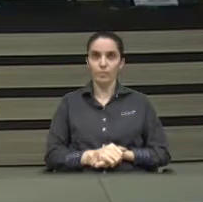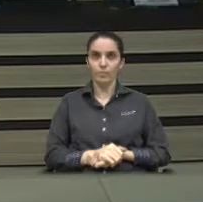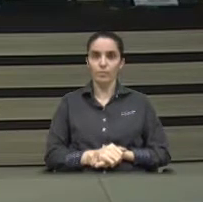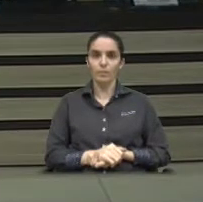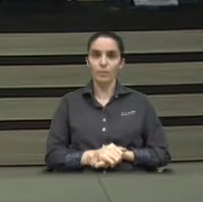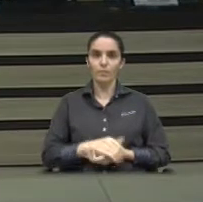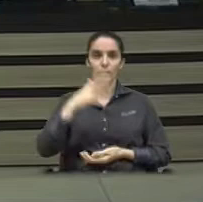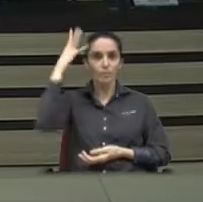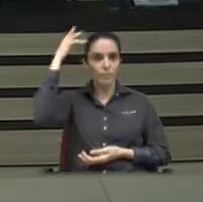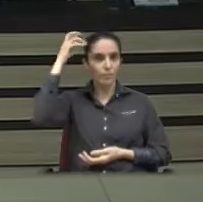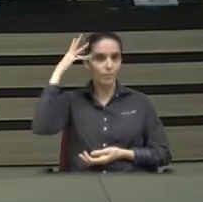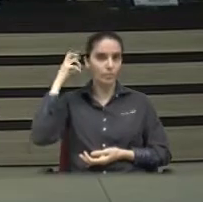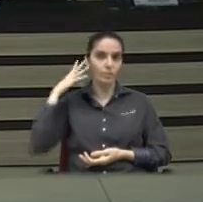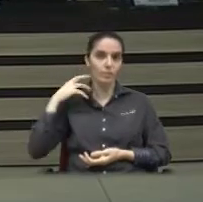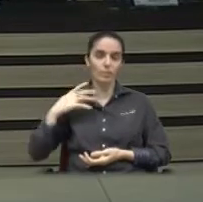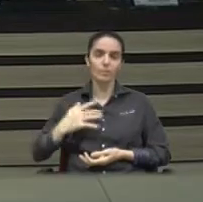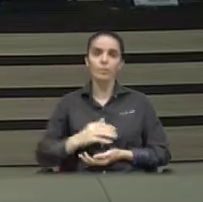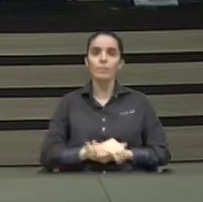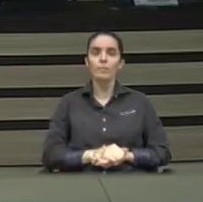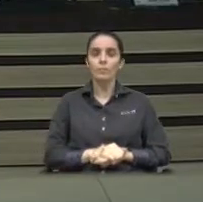Vereadora Lubogo.